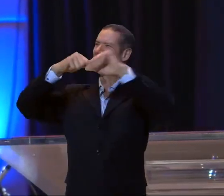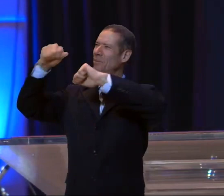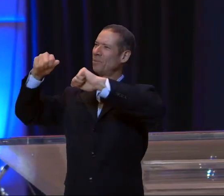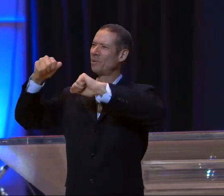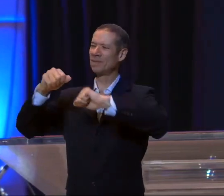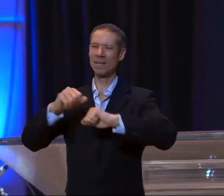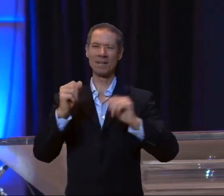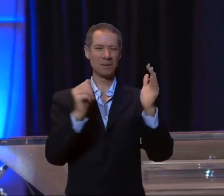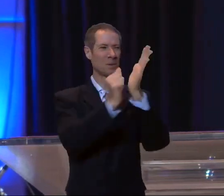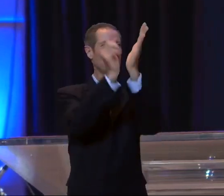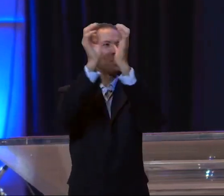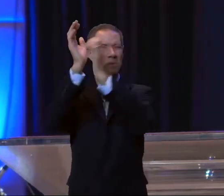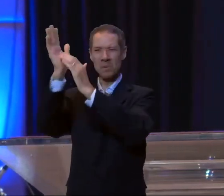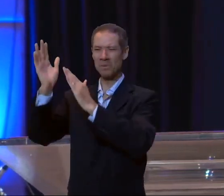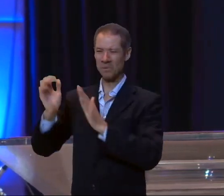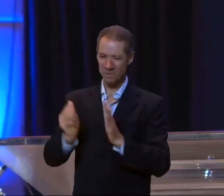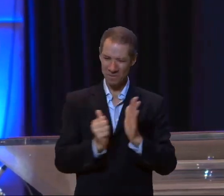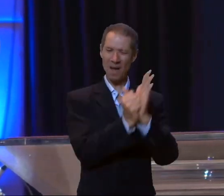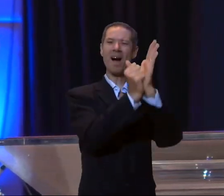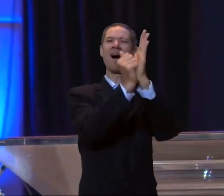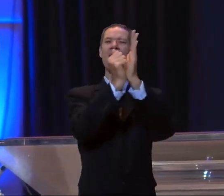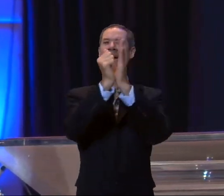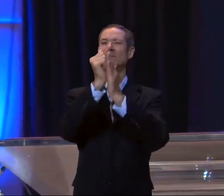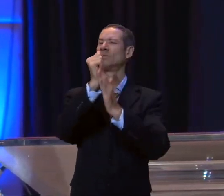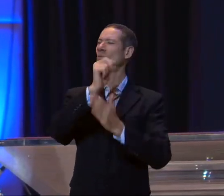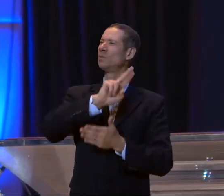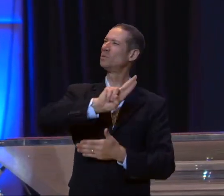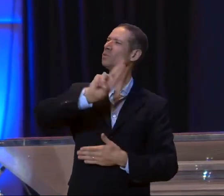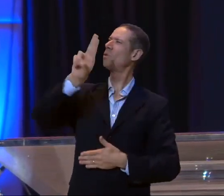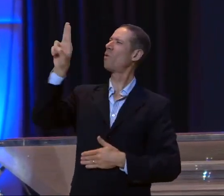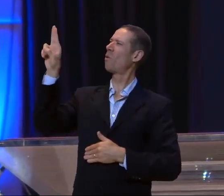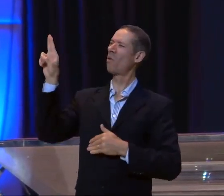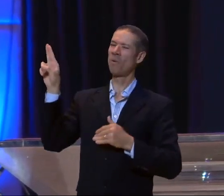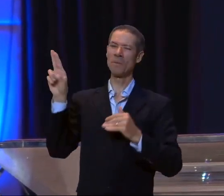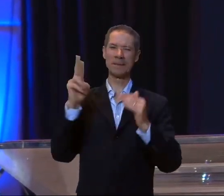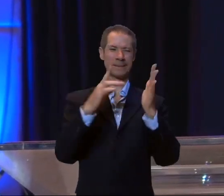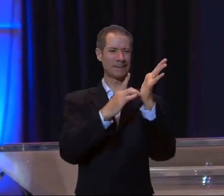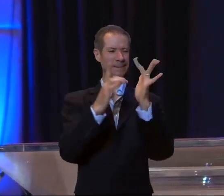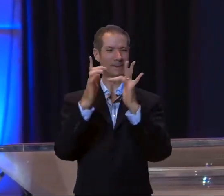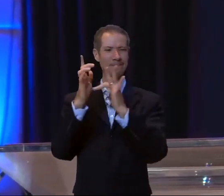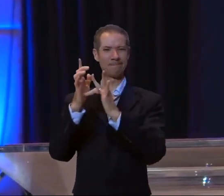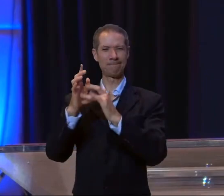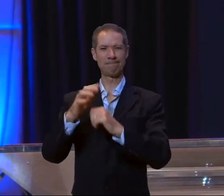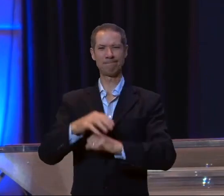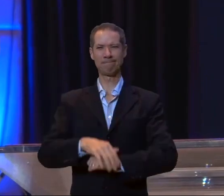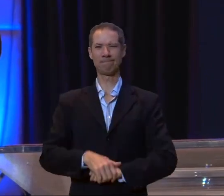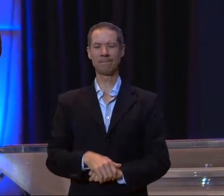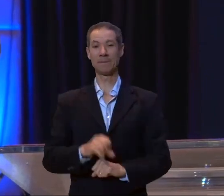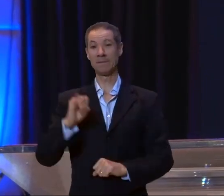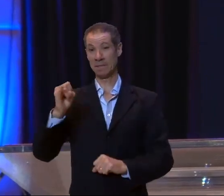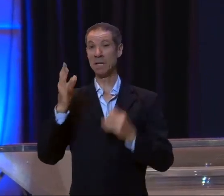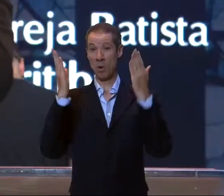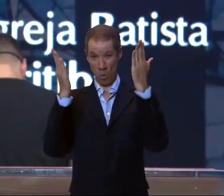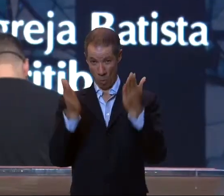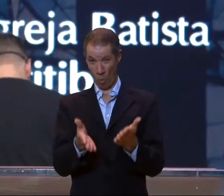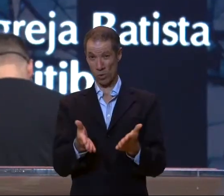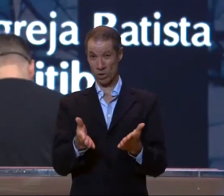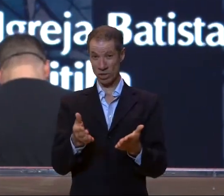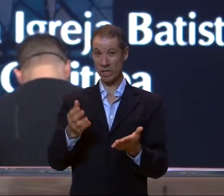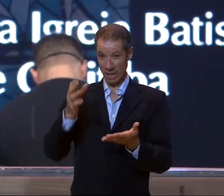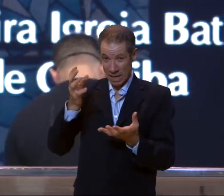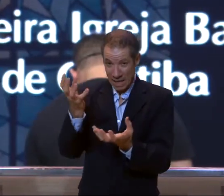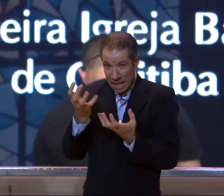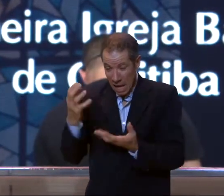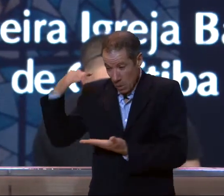Aleluia, louvado seja o nome do Senhor. Se hoje você quer pegar um saco desse